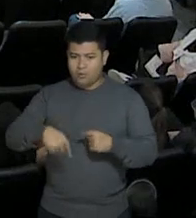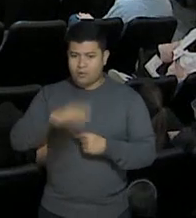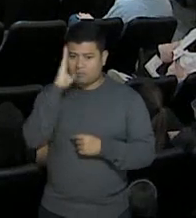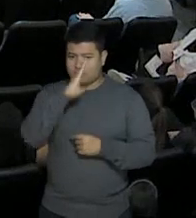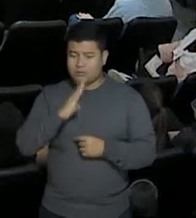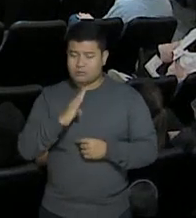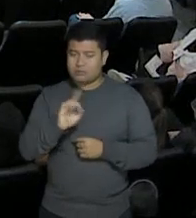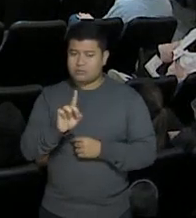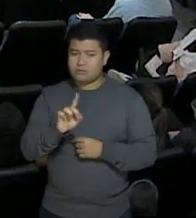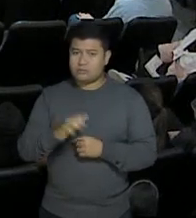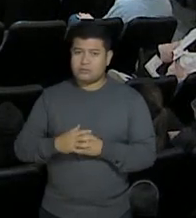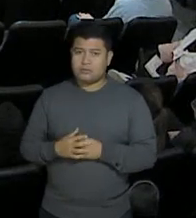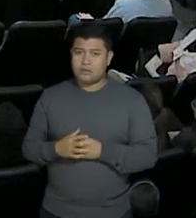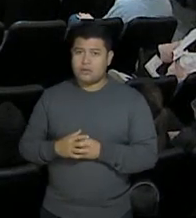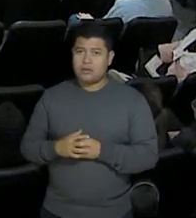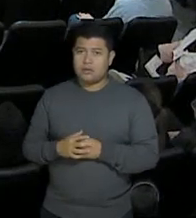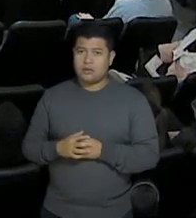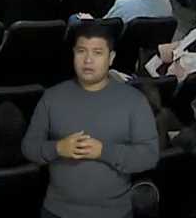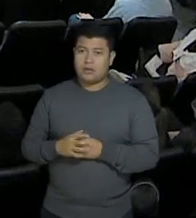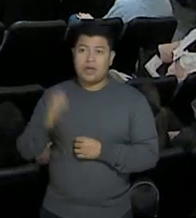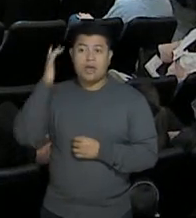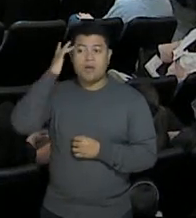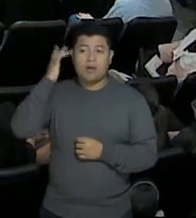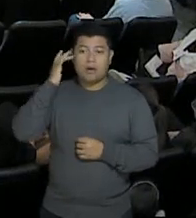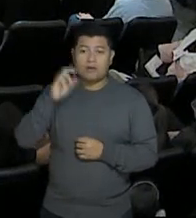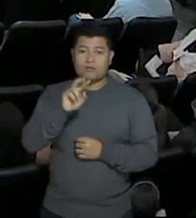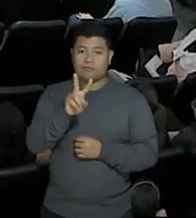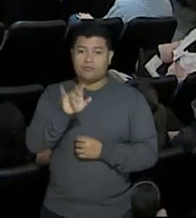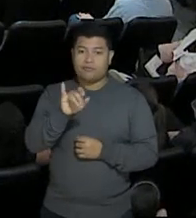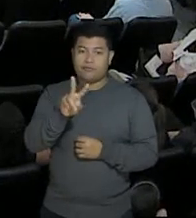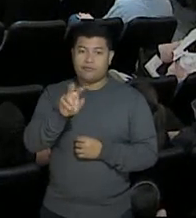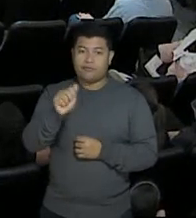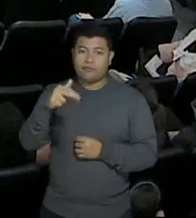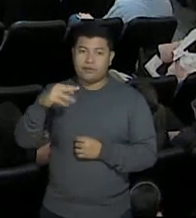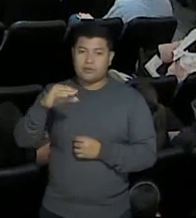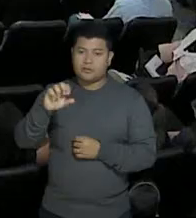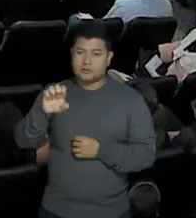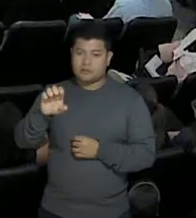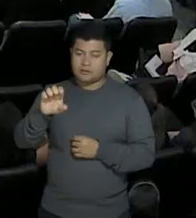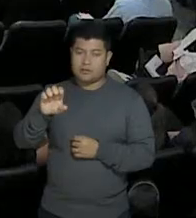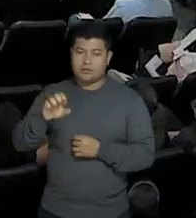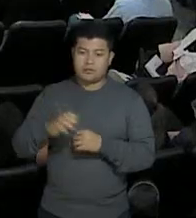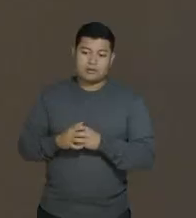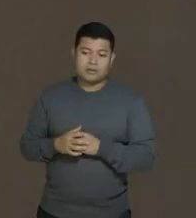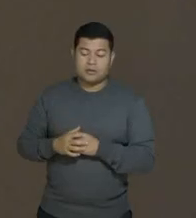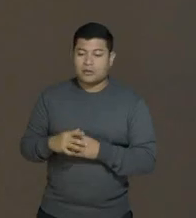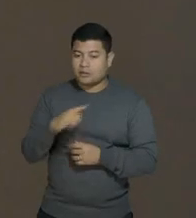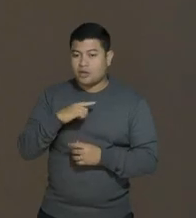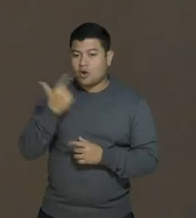é o Venvance fora do Brasil. É o mesmo Venvance fora do Brasil, que ele tem outro nome.